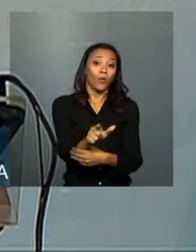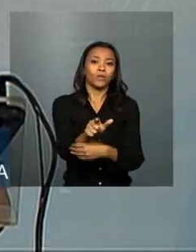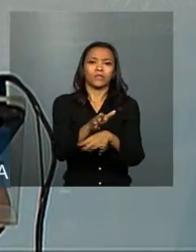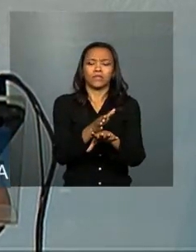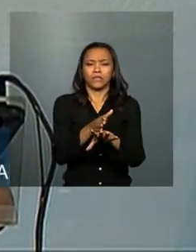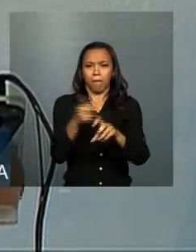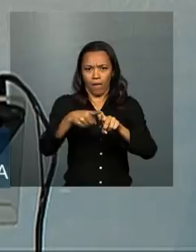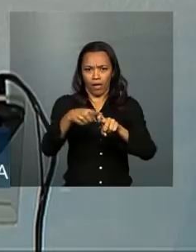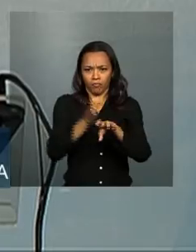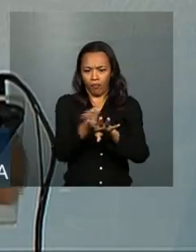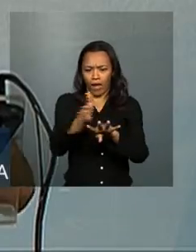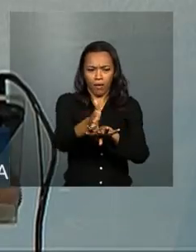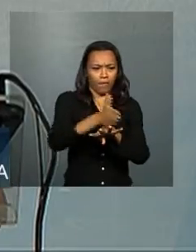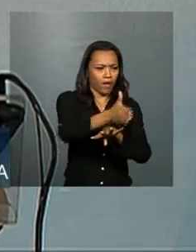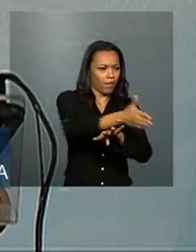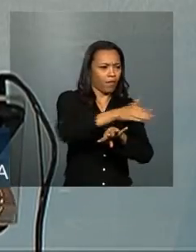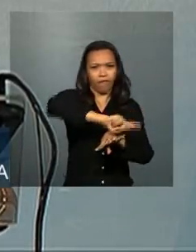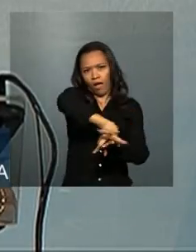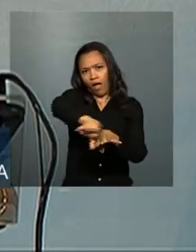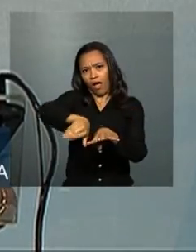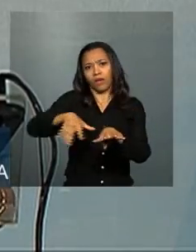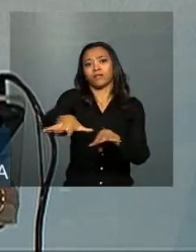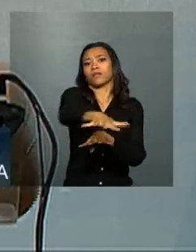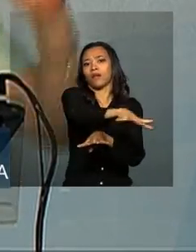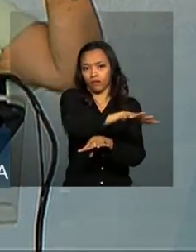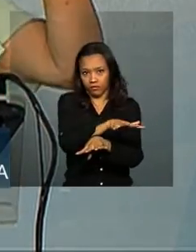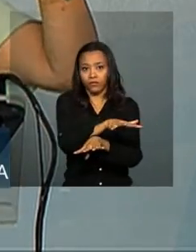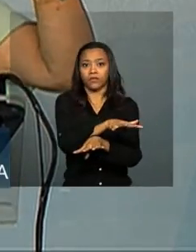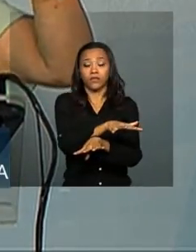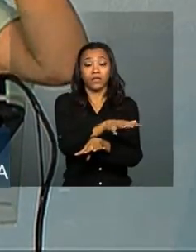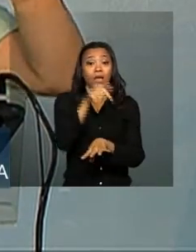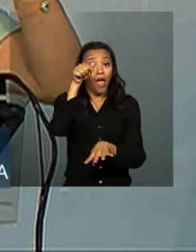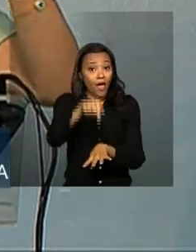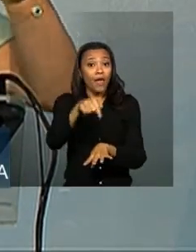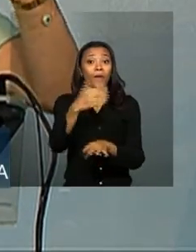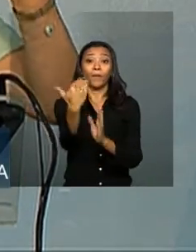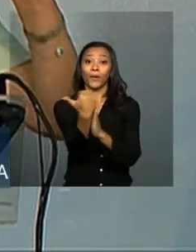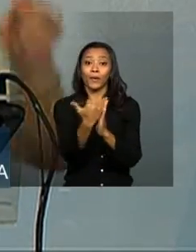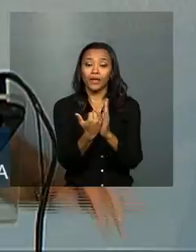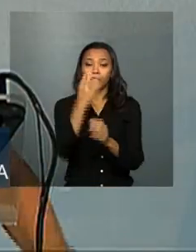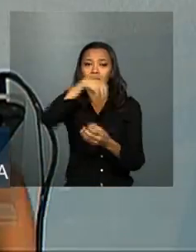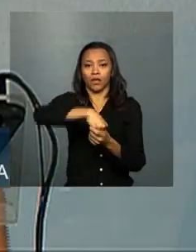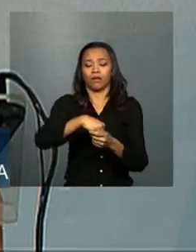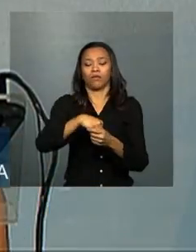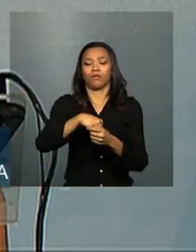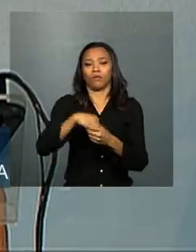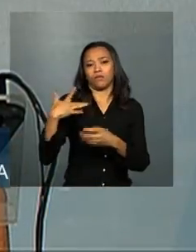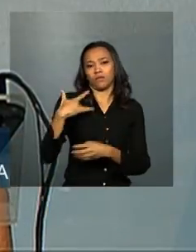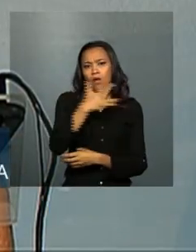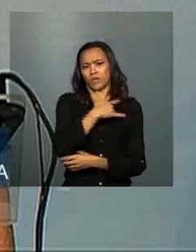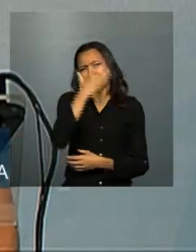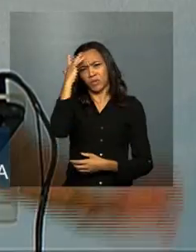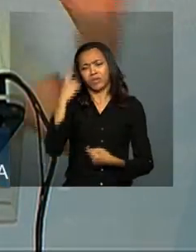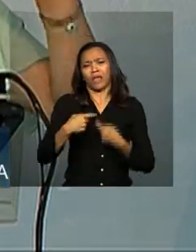Especialidades. O Mais Especialidades é um programa de saúde. Todo mundo